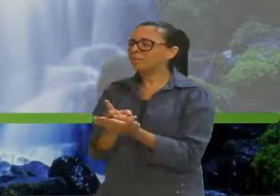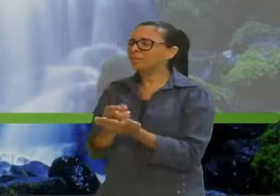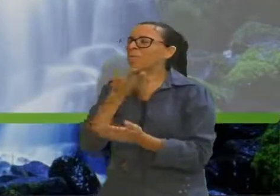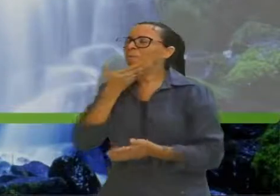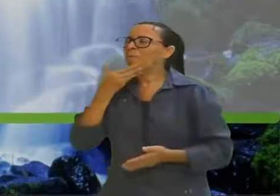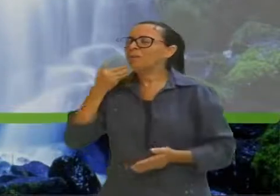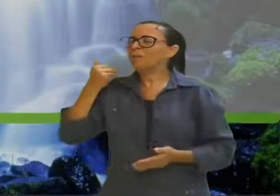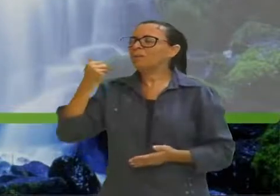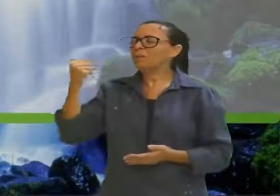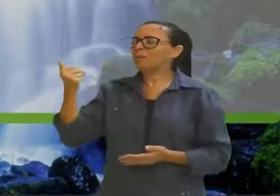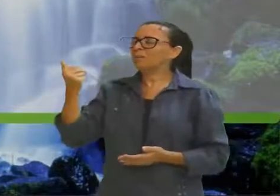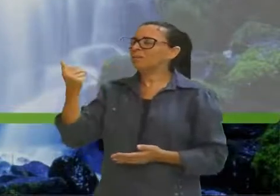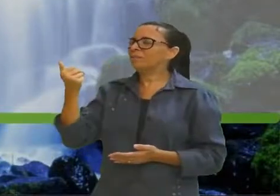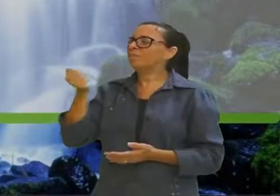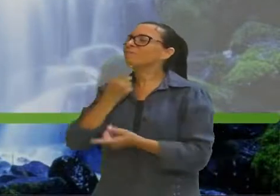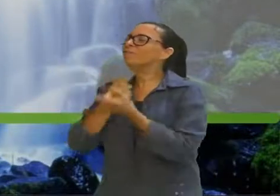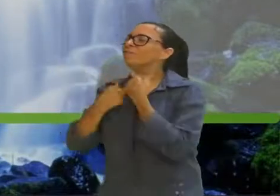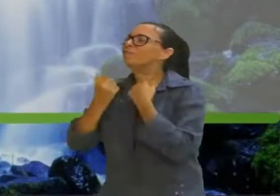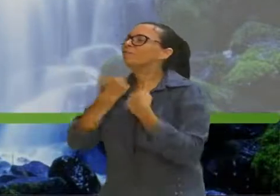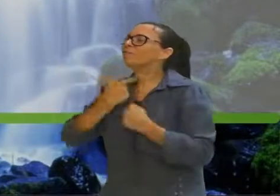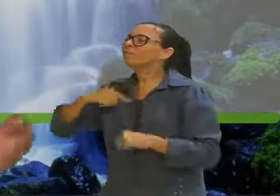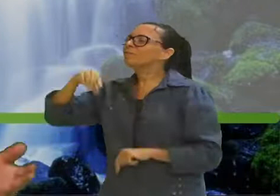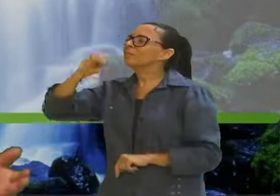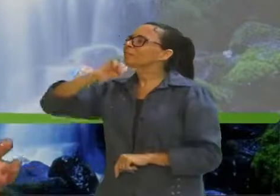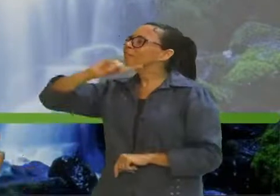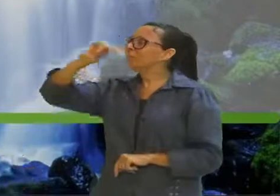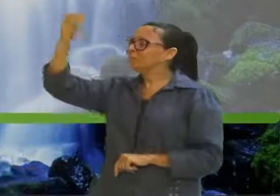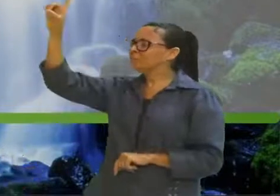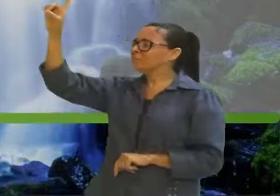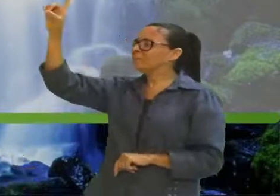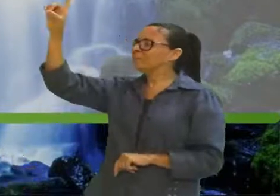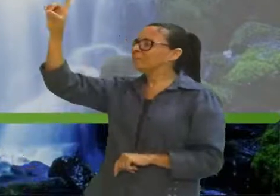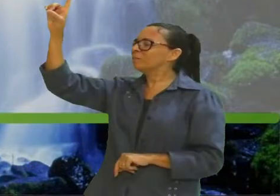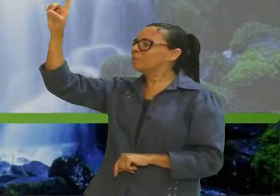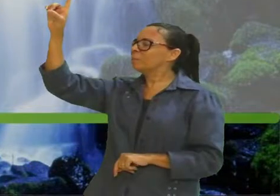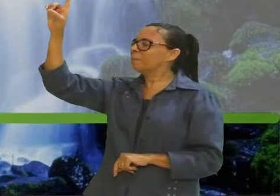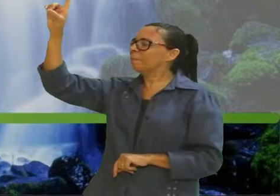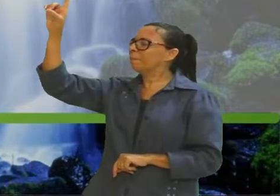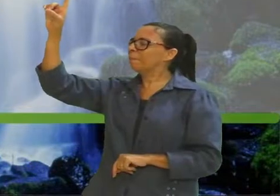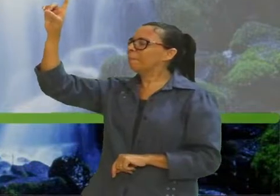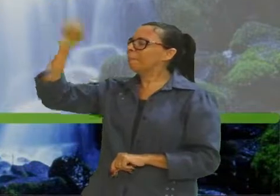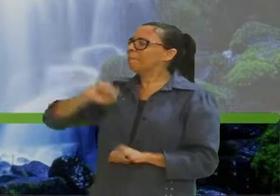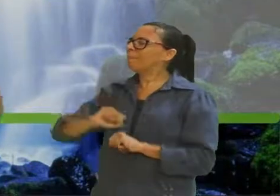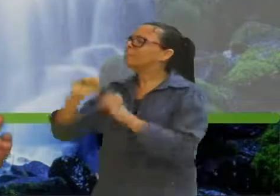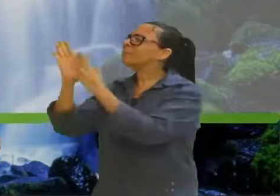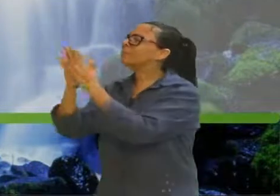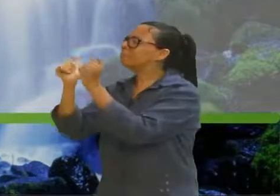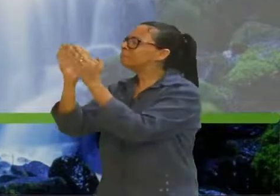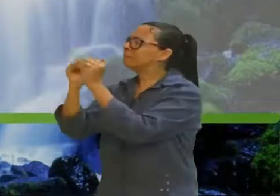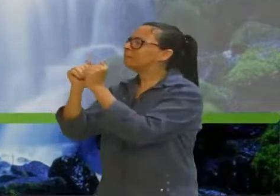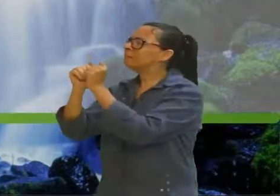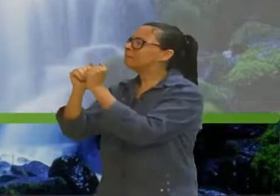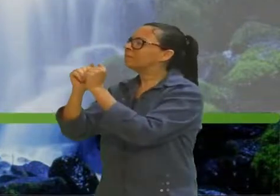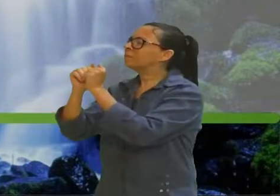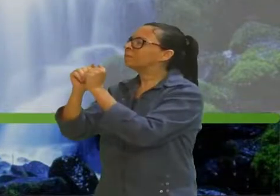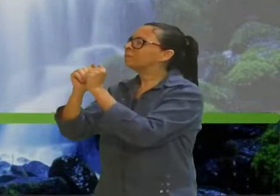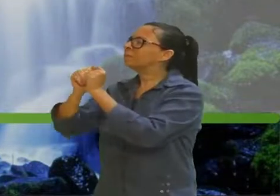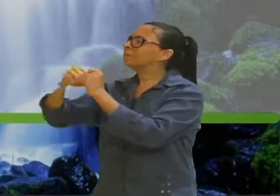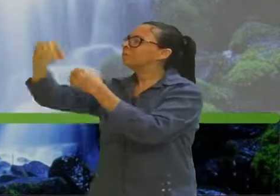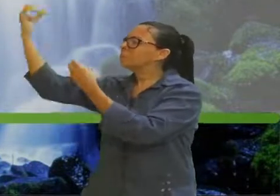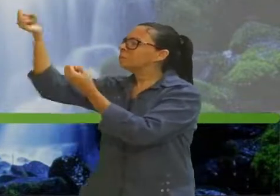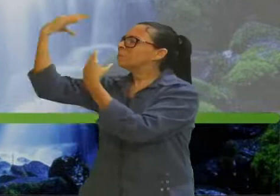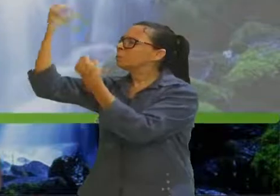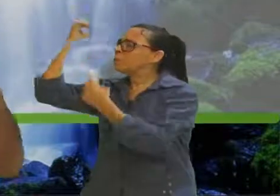que estamos aquém em muitas coisas da sua palavra. E que o Senhor venha capacitar cada um de nós, Pai, a